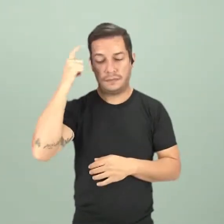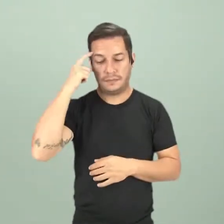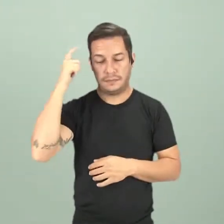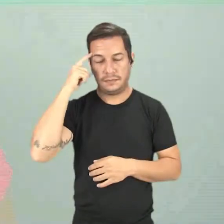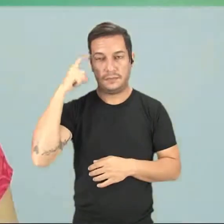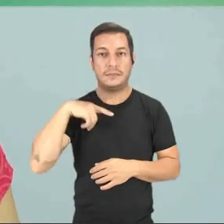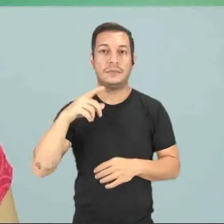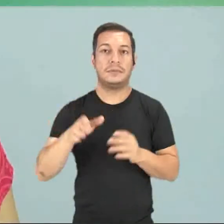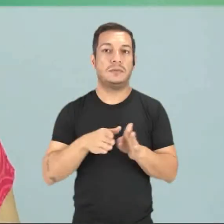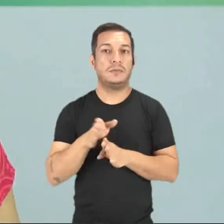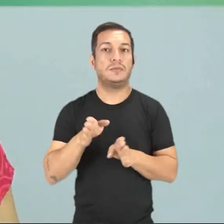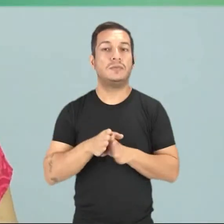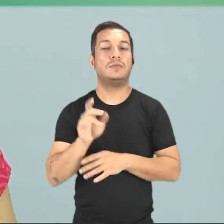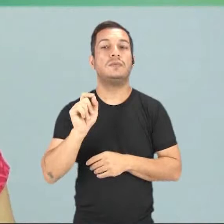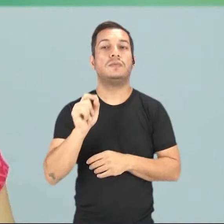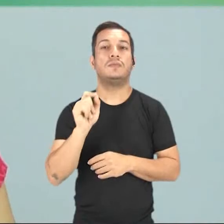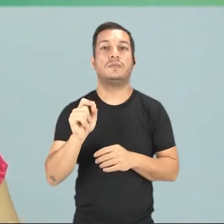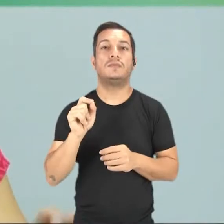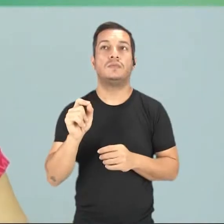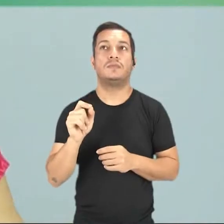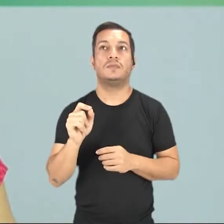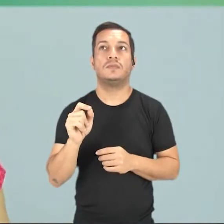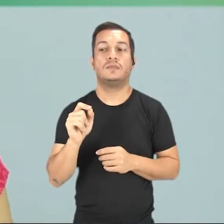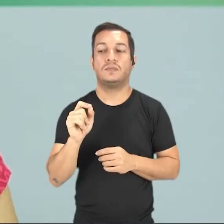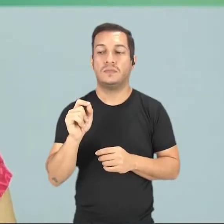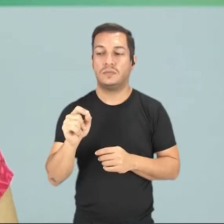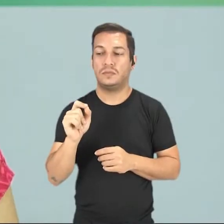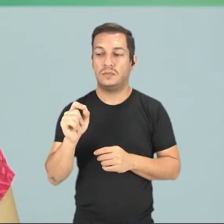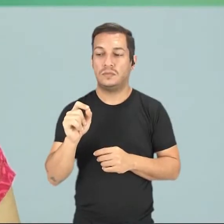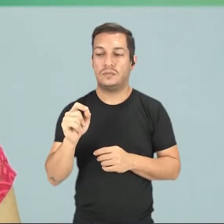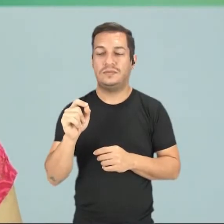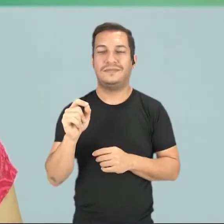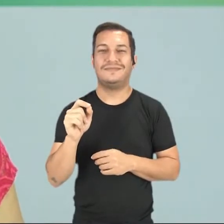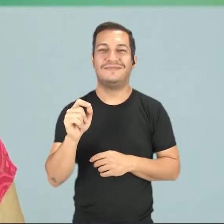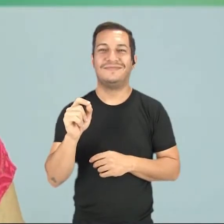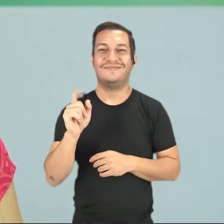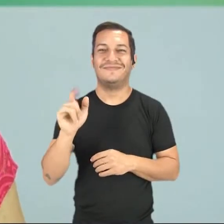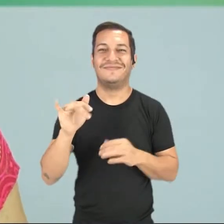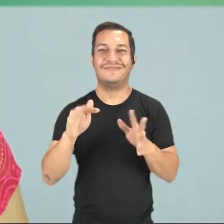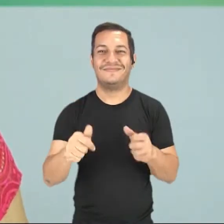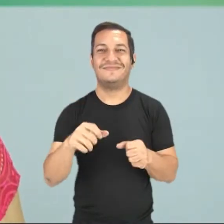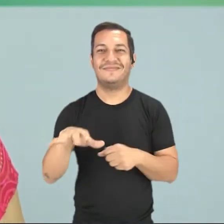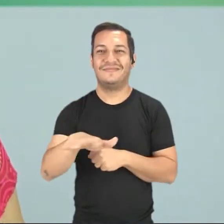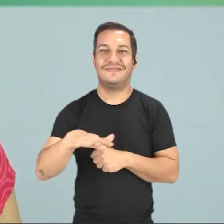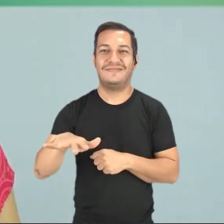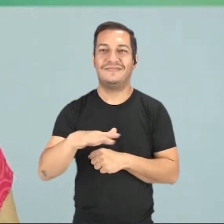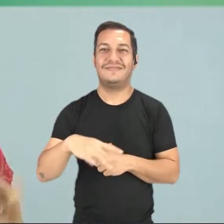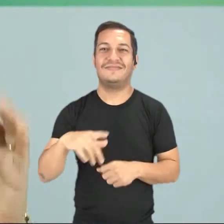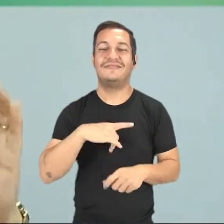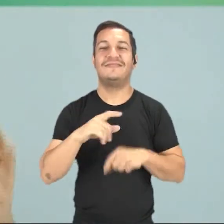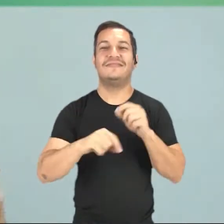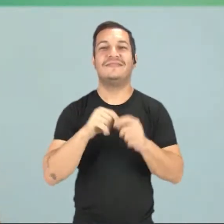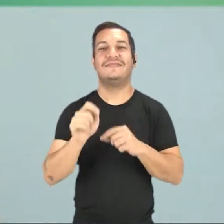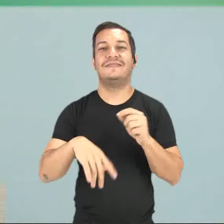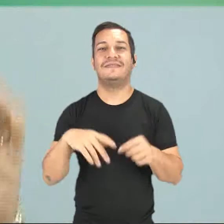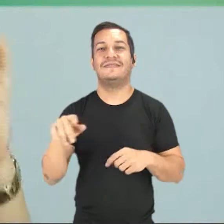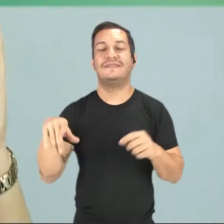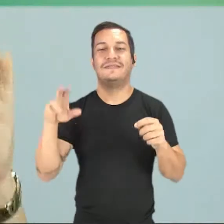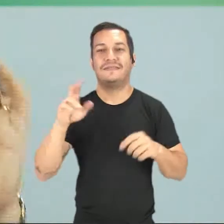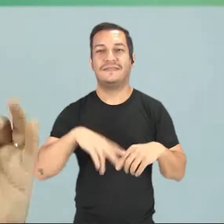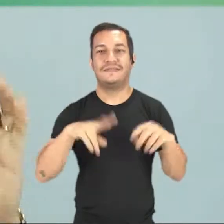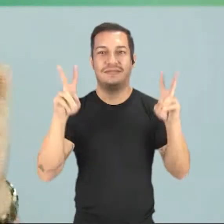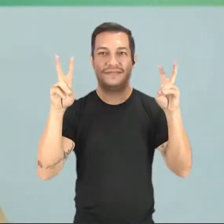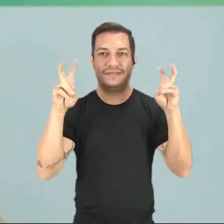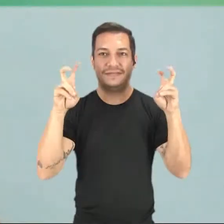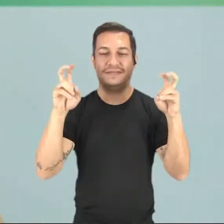que norteava toda a escrita parnasiana. Eles tinham como lema o que se chamou